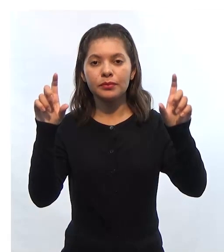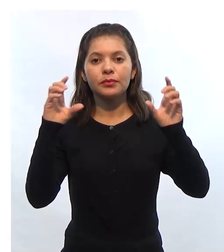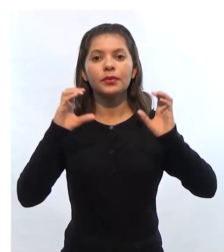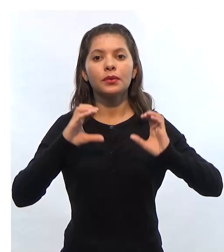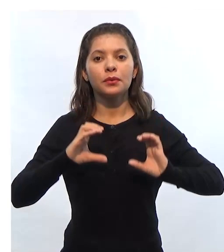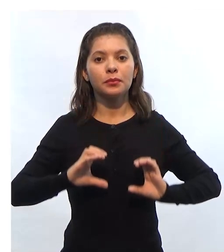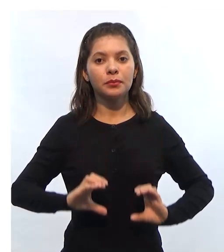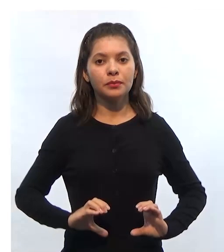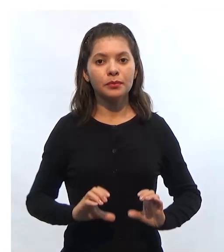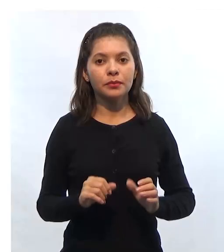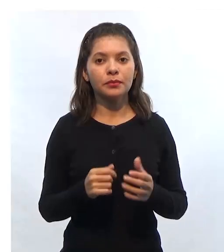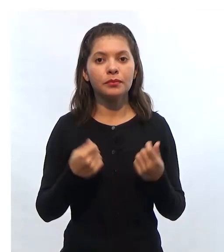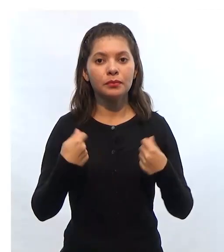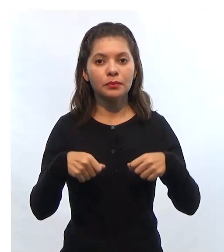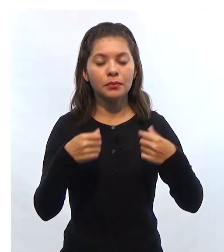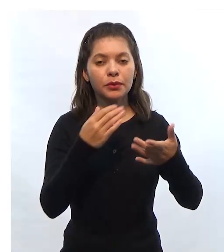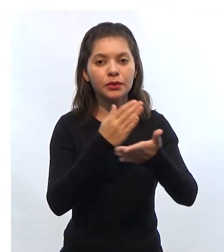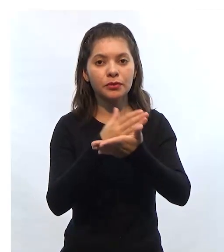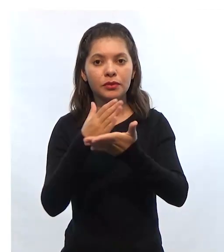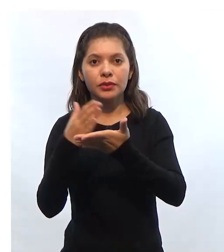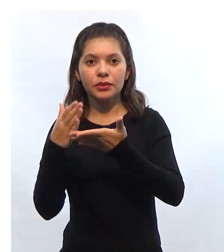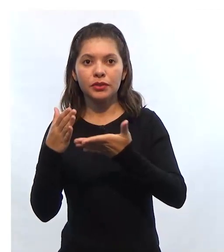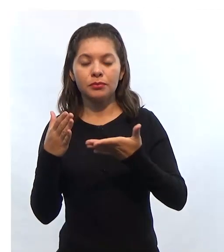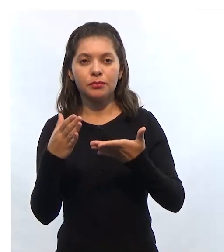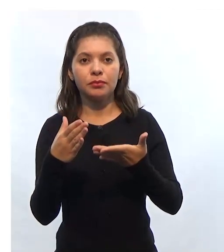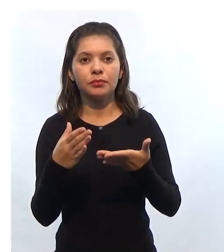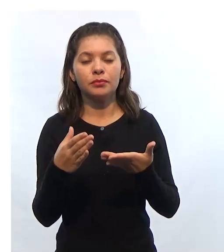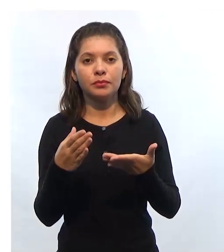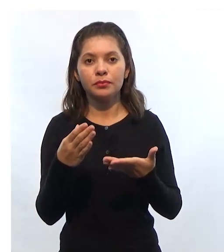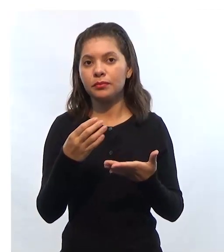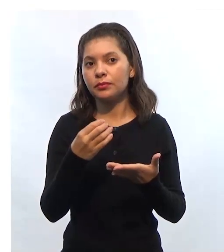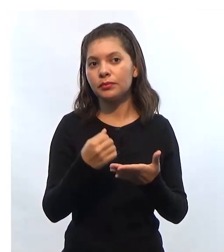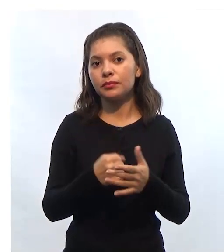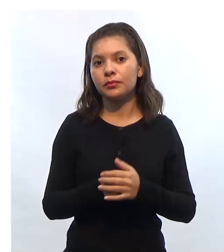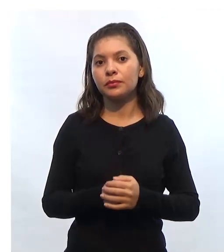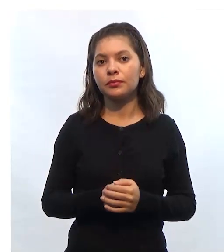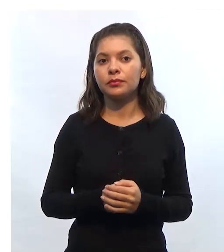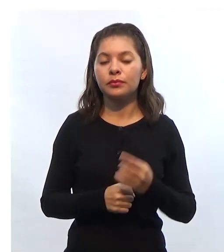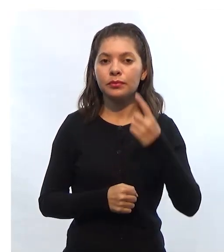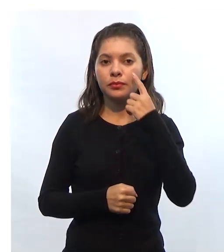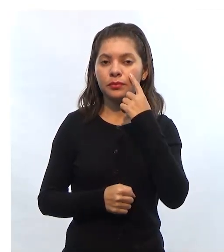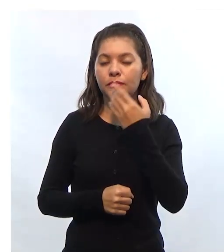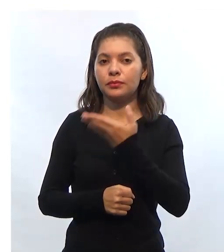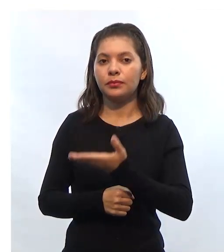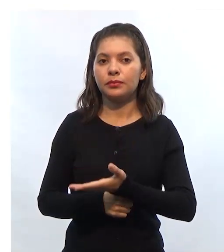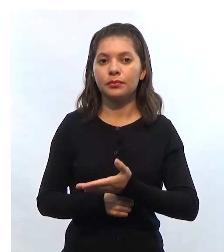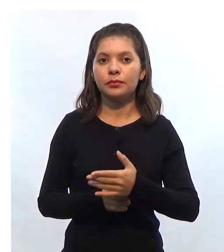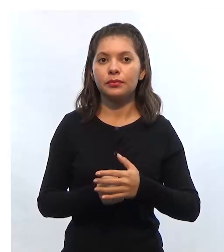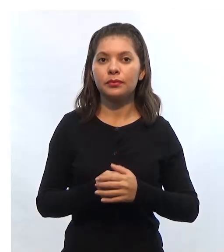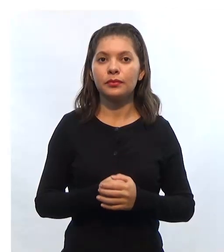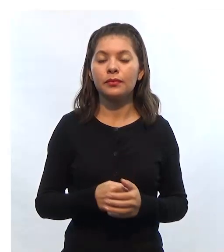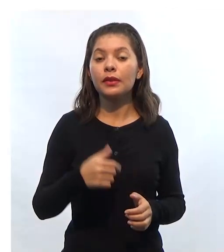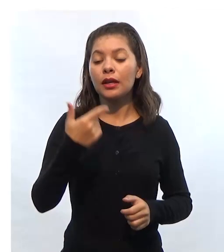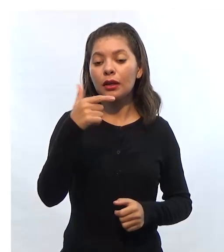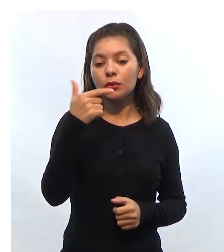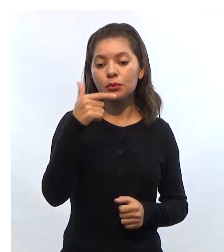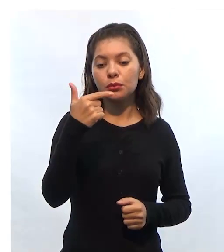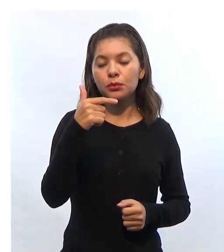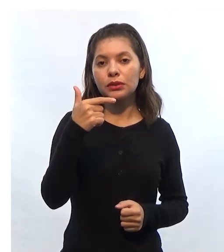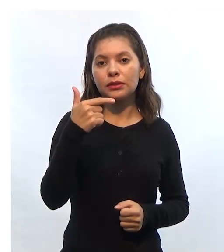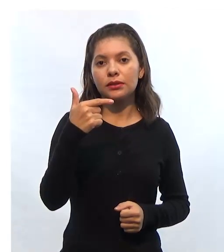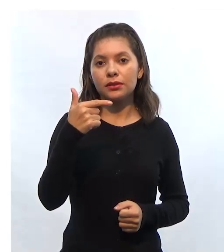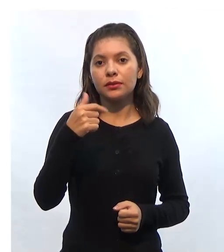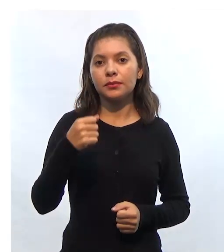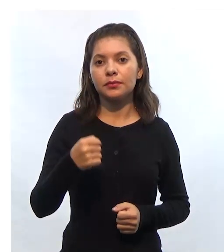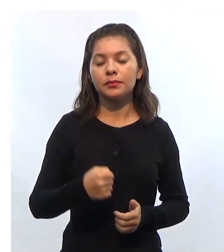segmentação comportamental, que a gente pode dividir em segmentação por benefícios ou por grau de utilização, ou as